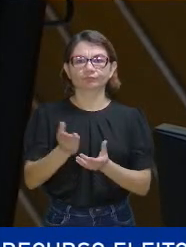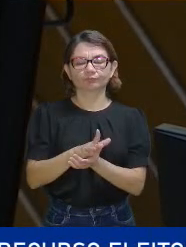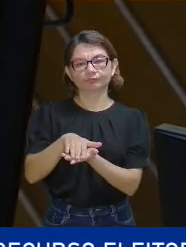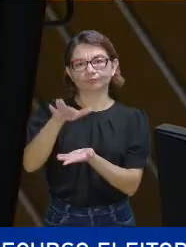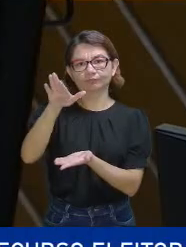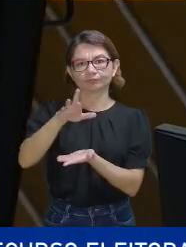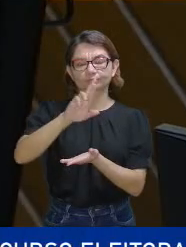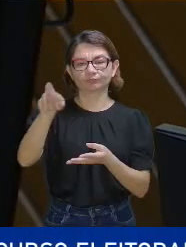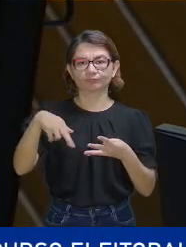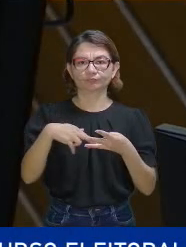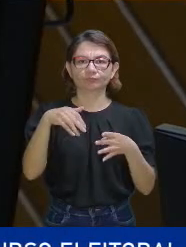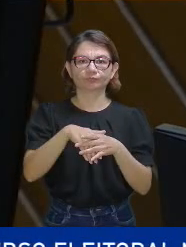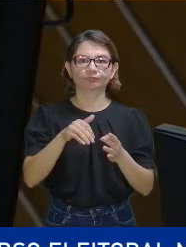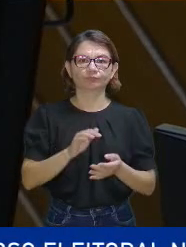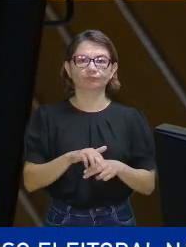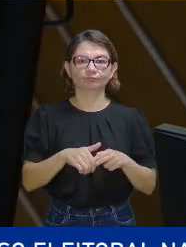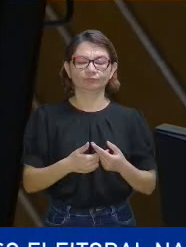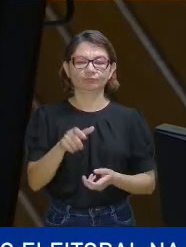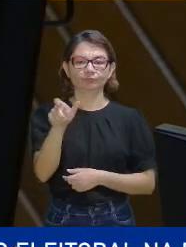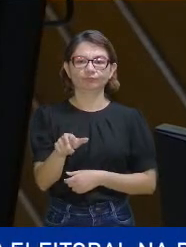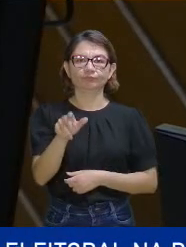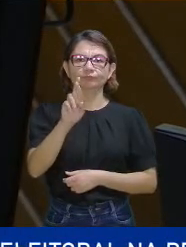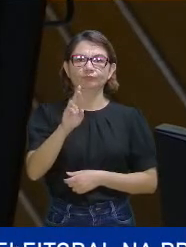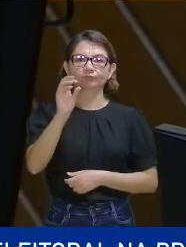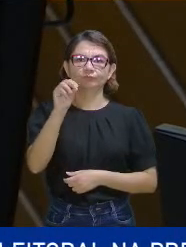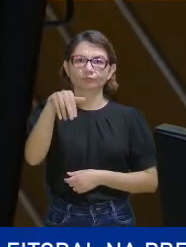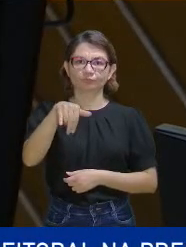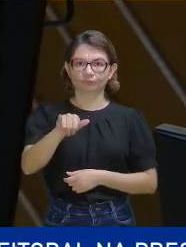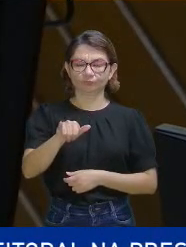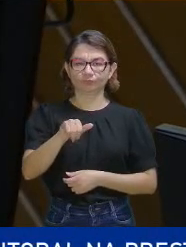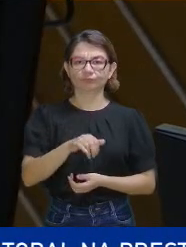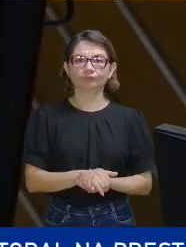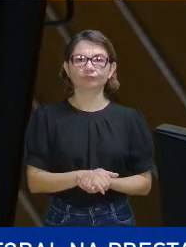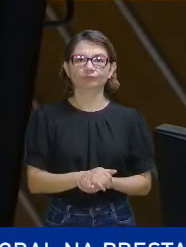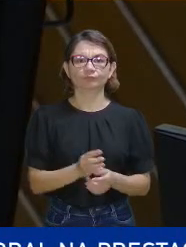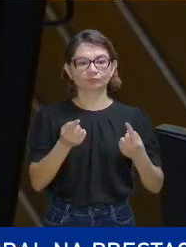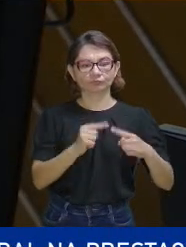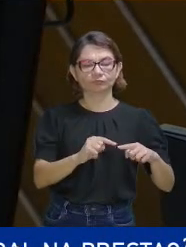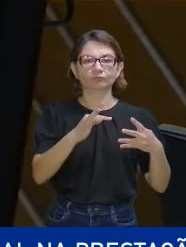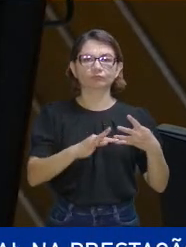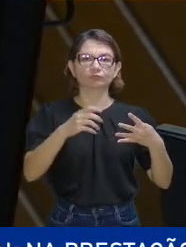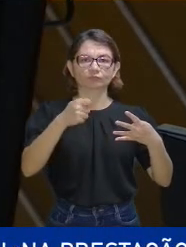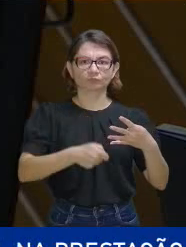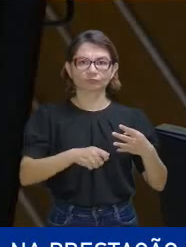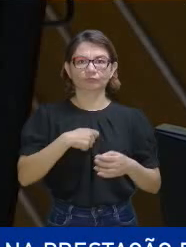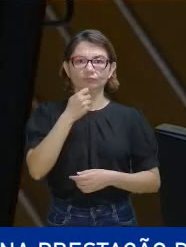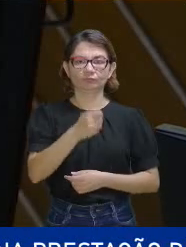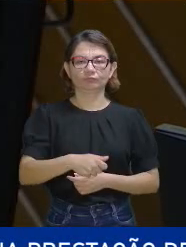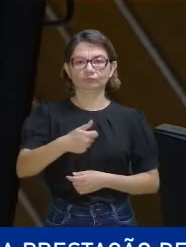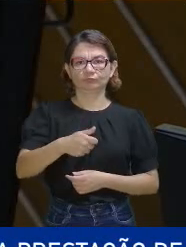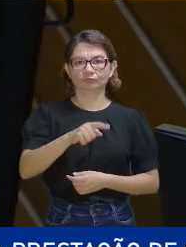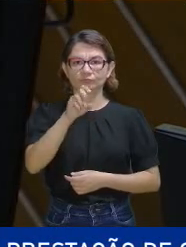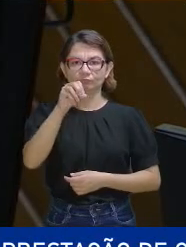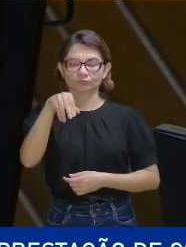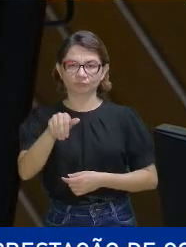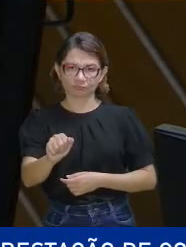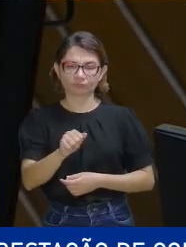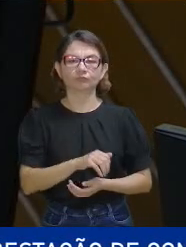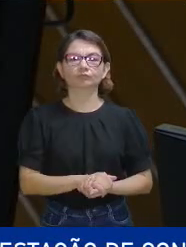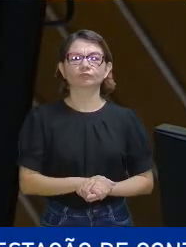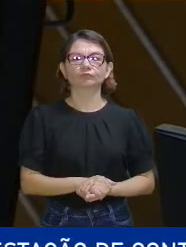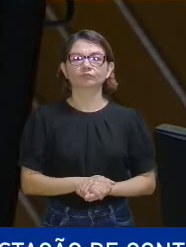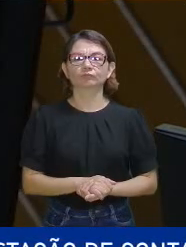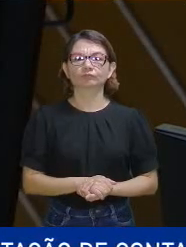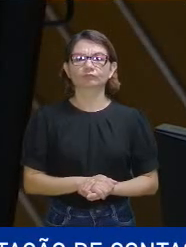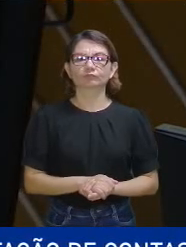recurso de armação eleitoral, escura, nariz interposto afilado, por Rony batom Pereira dos rosa Anjos, escuro, contra a traje toga sentença preta. prolatada pelo juízo da primeira zona eleitoral,